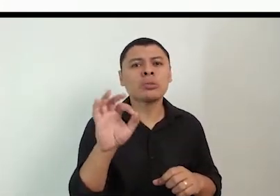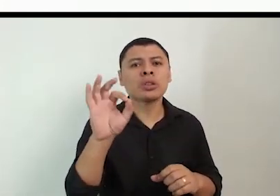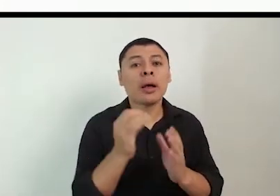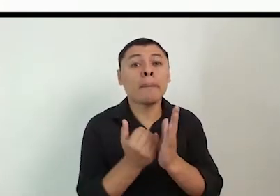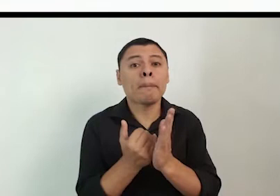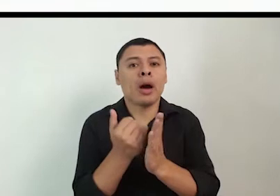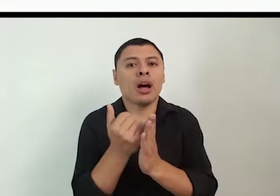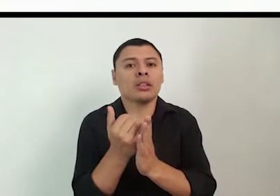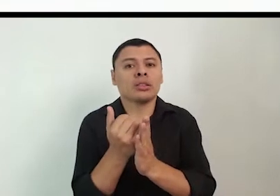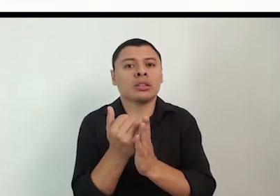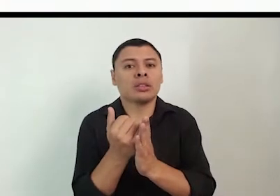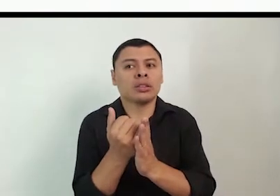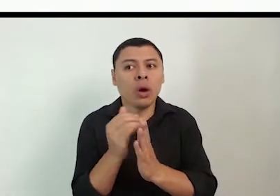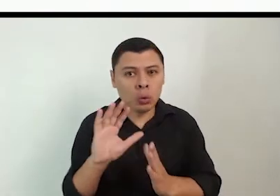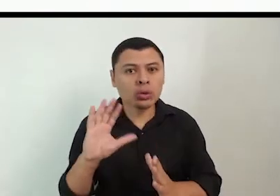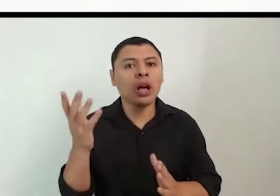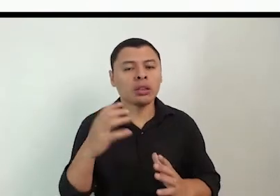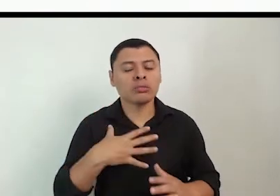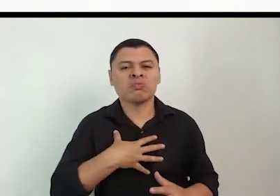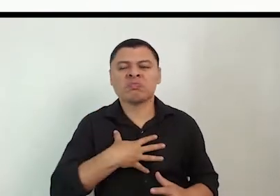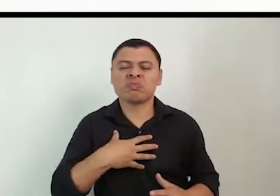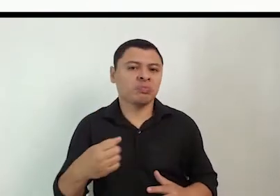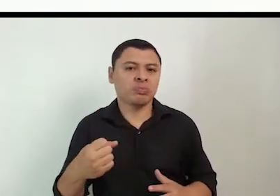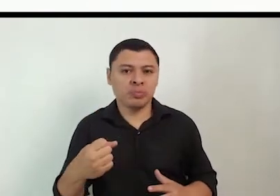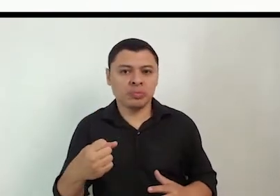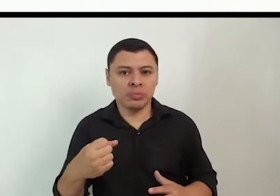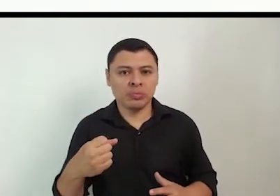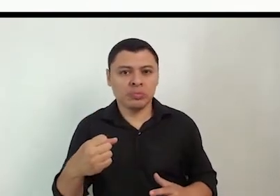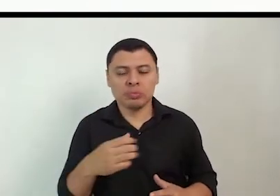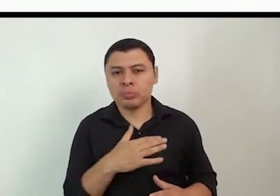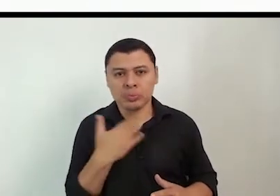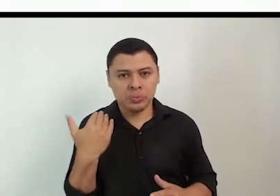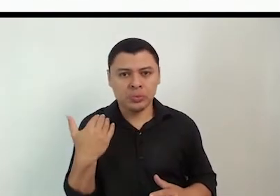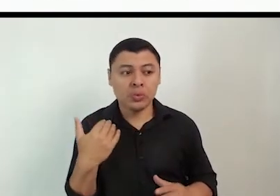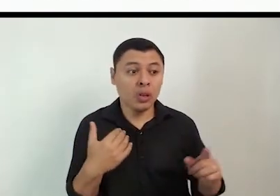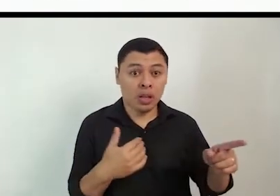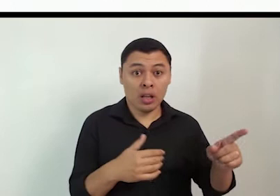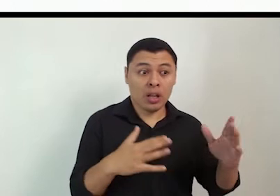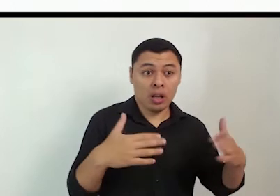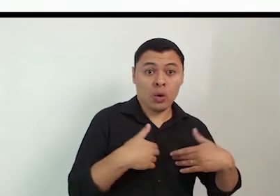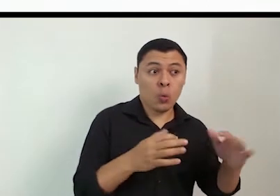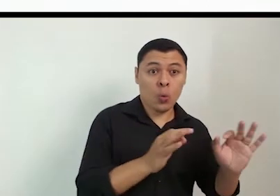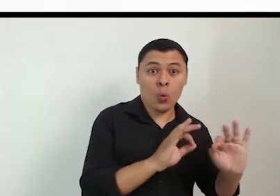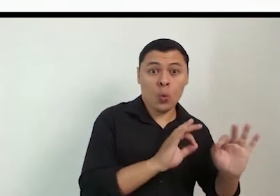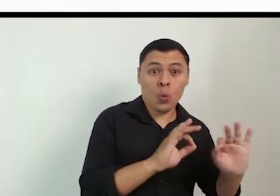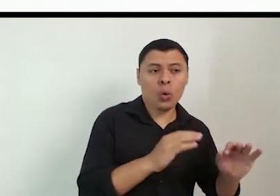cometer suicídio do que a população típica ou sem autismo, né? E